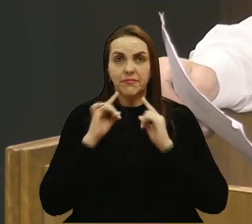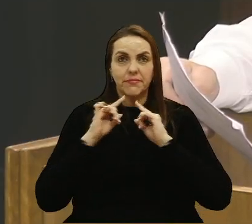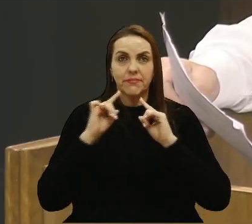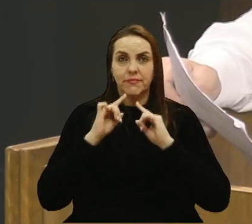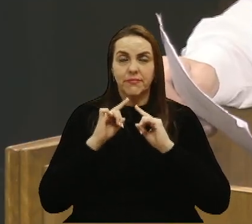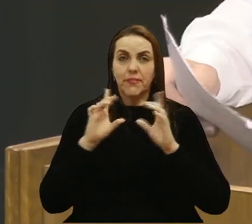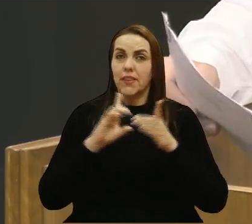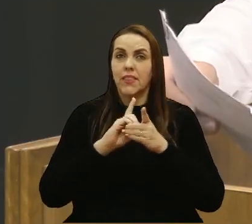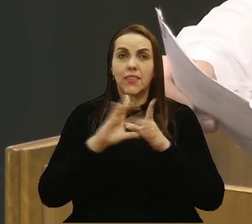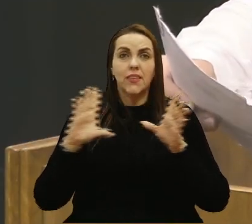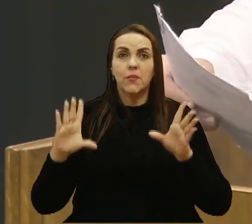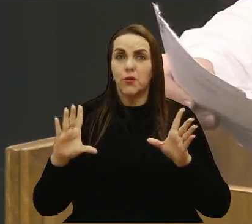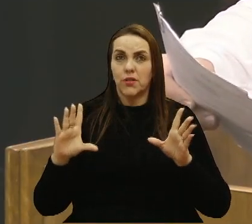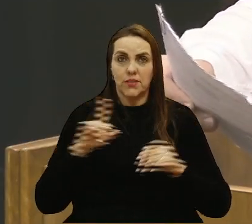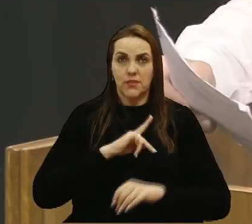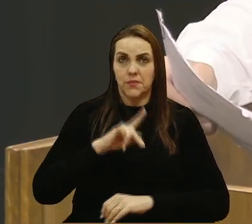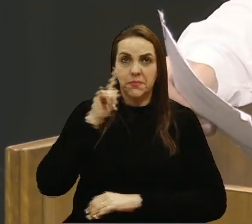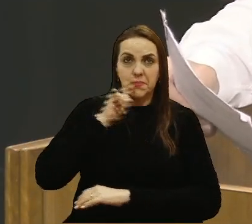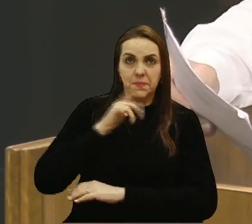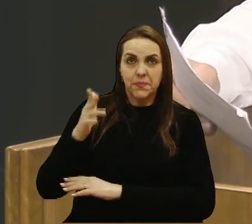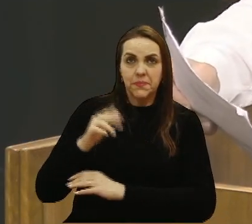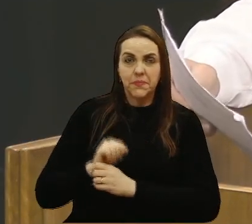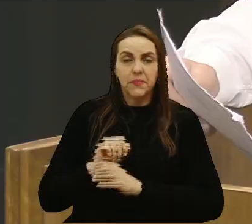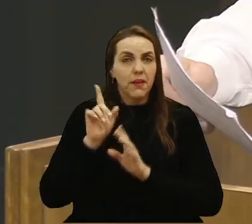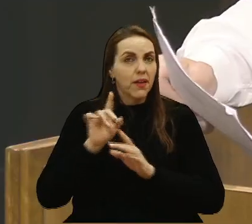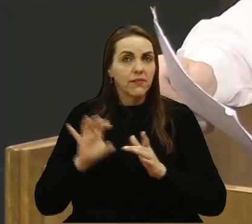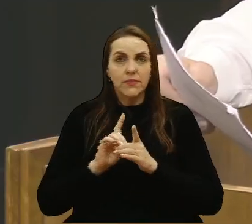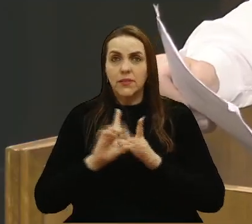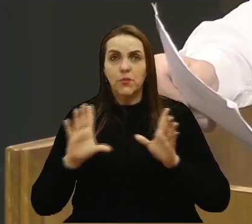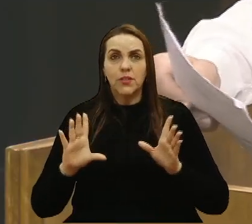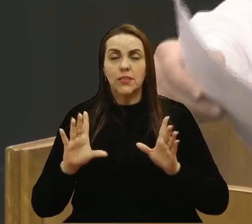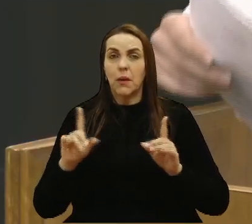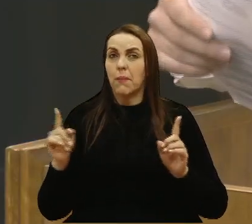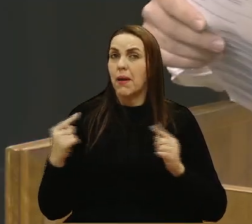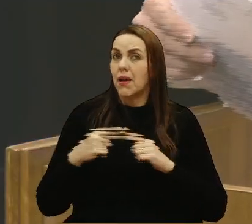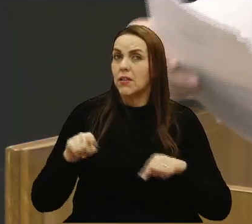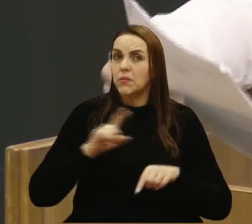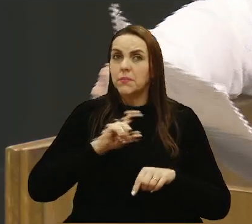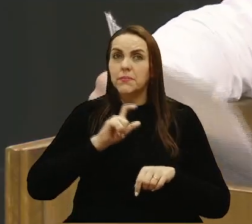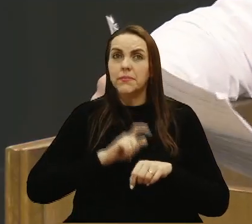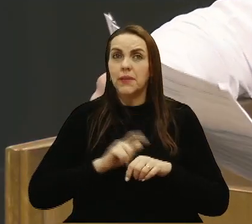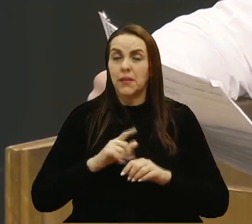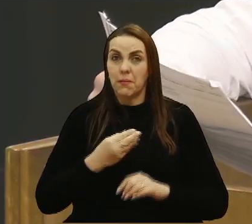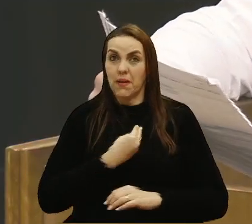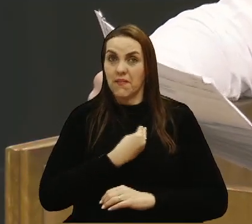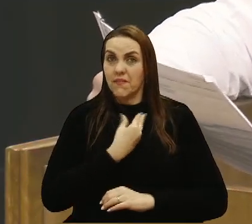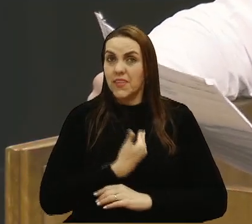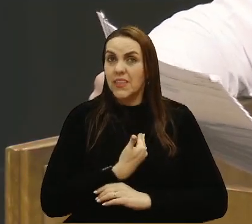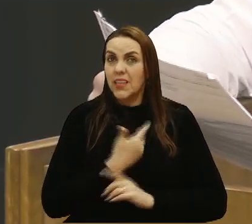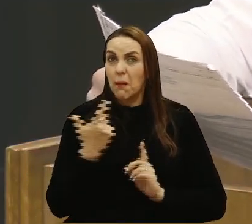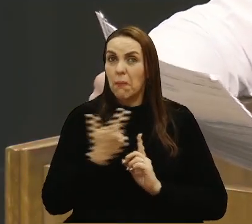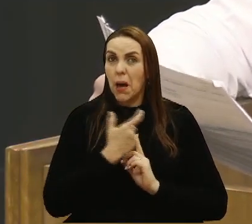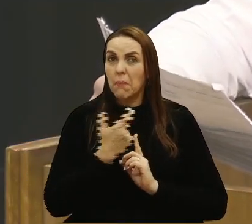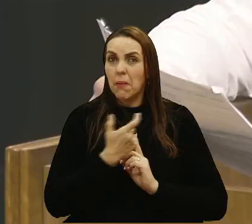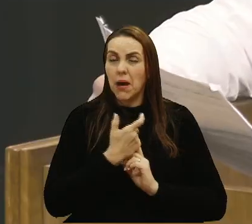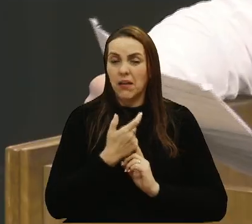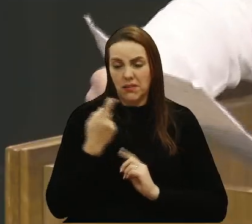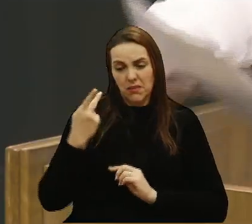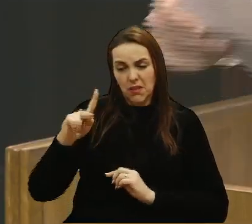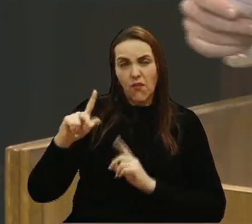estamos numa democracia, presidente Lucas, é uma democracia. Mas quando começa a atacar a honra, presidente, o senhor na foto com seu